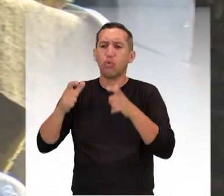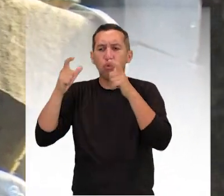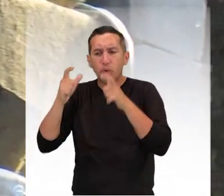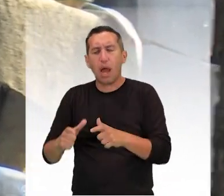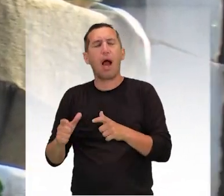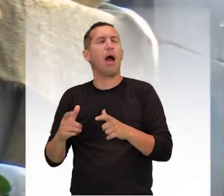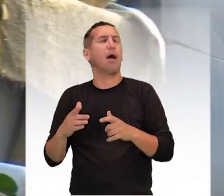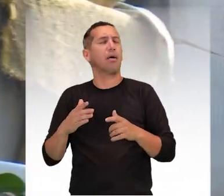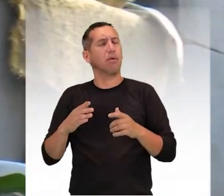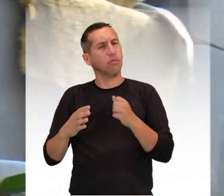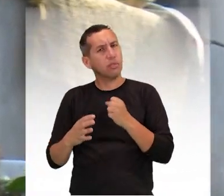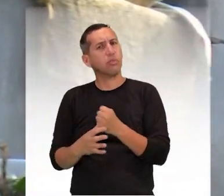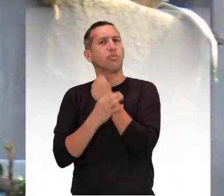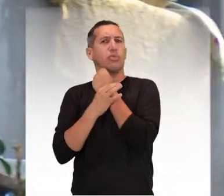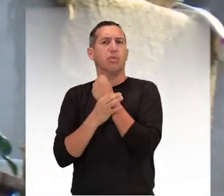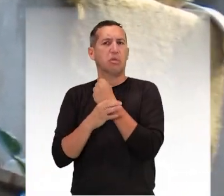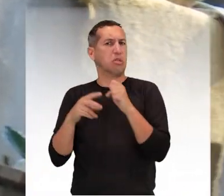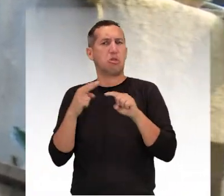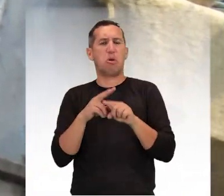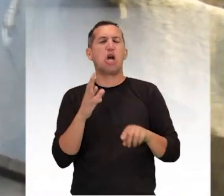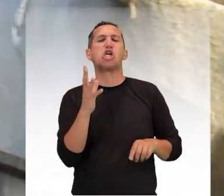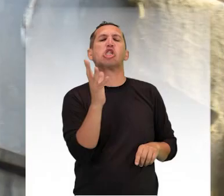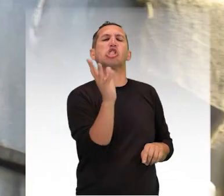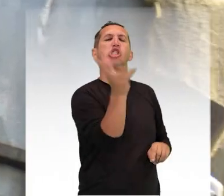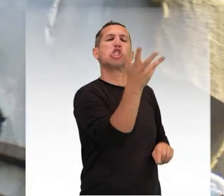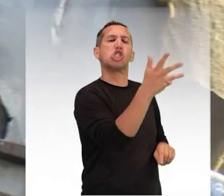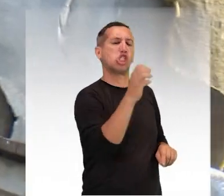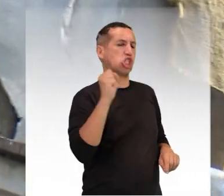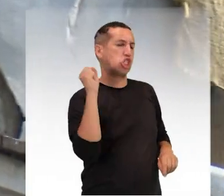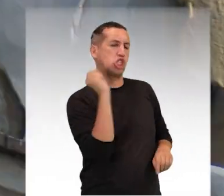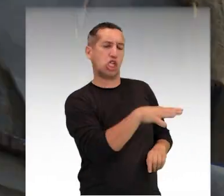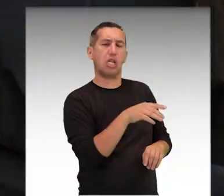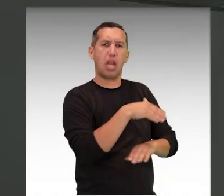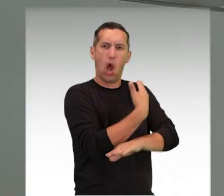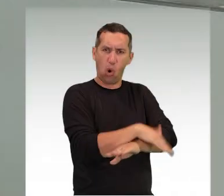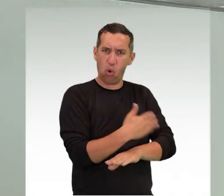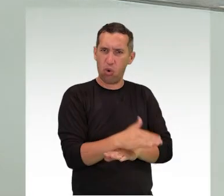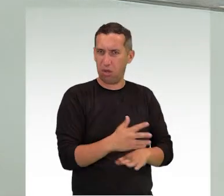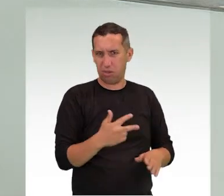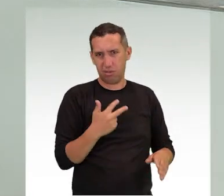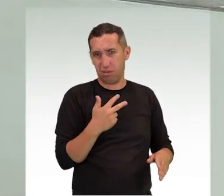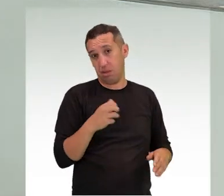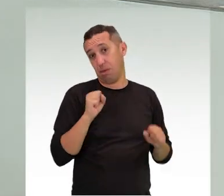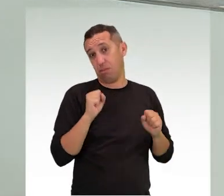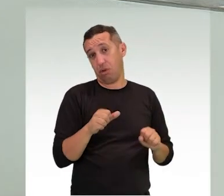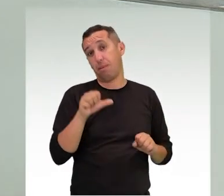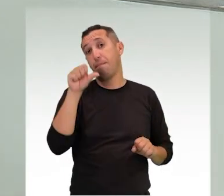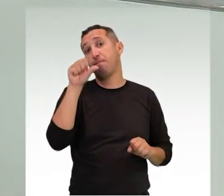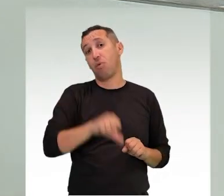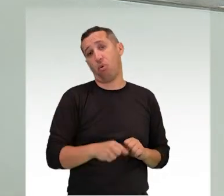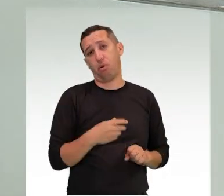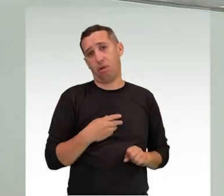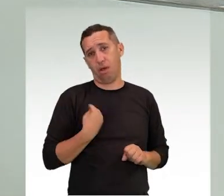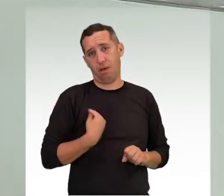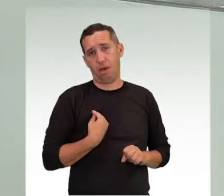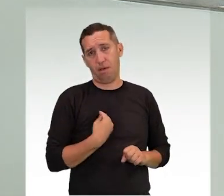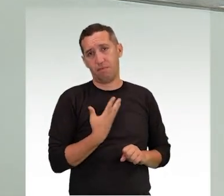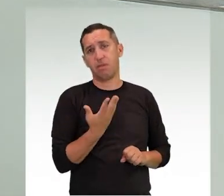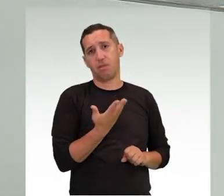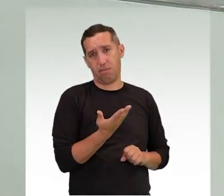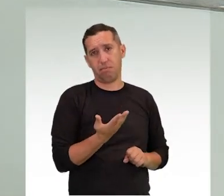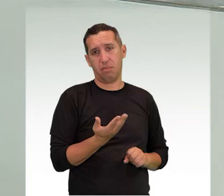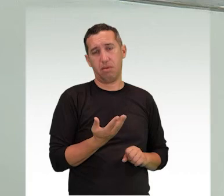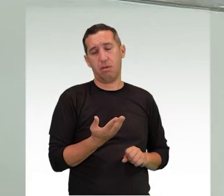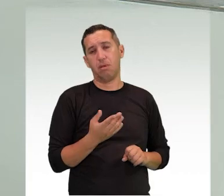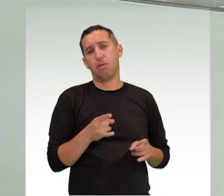e removê-las simplesmente para depois buscar uma solução ou deixá-las ao relento, certamente pode agravar esse